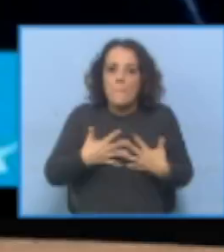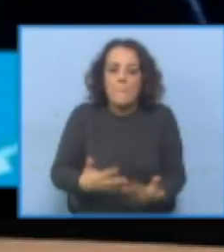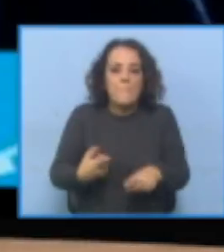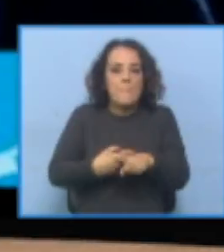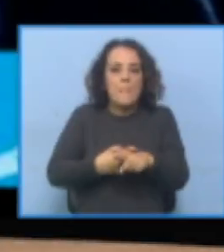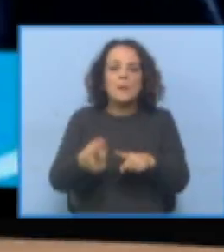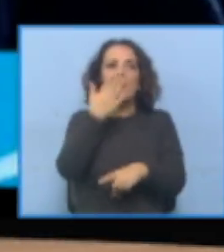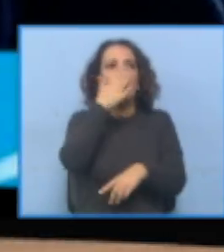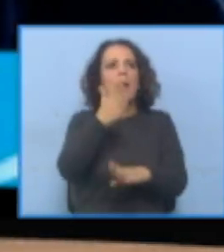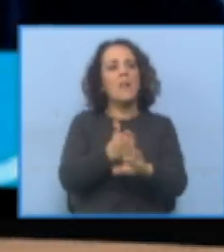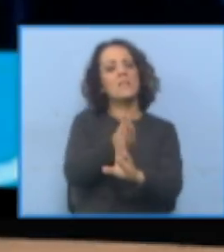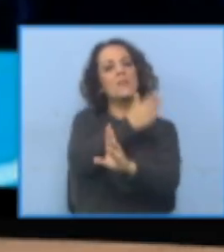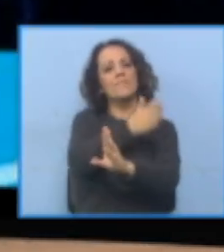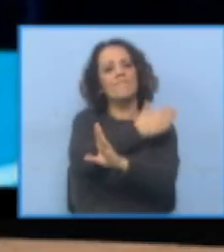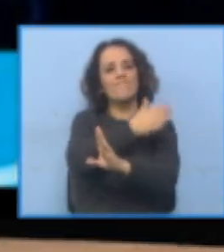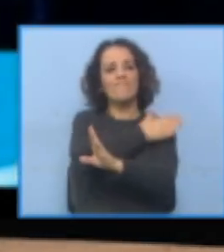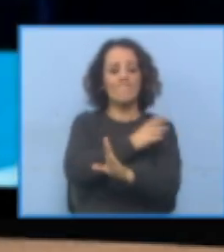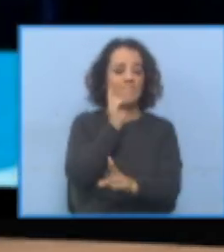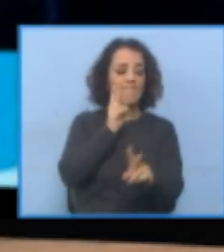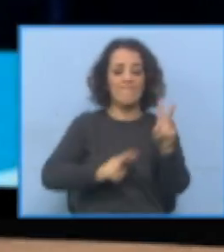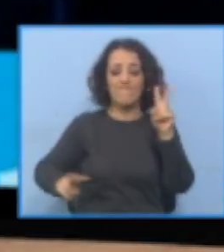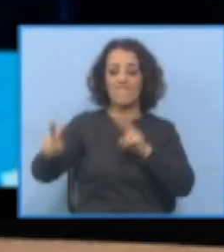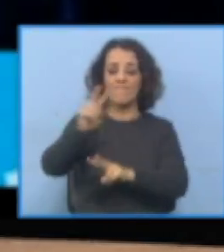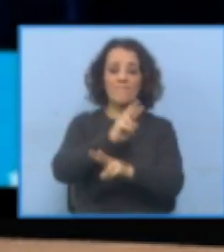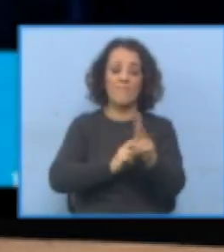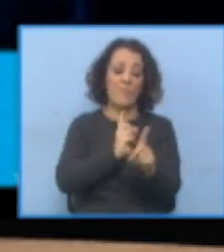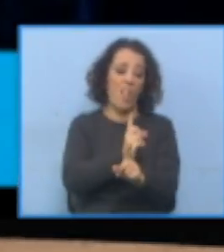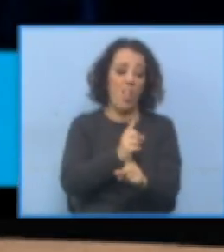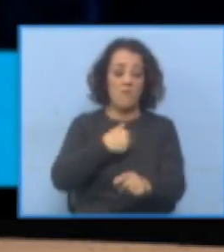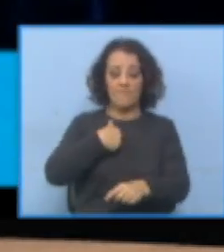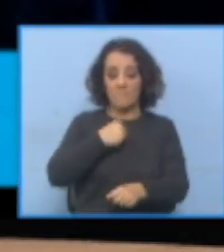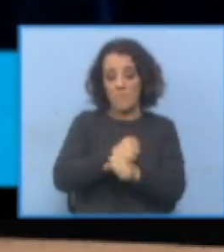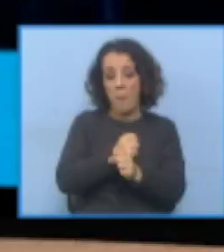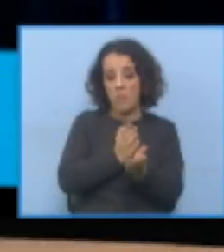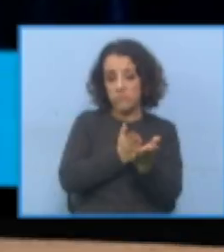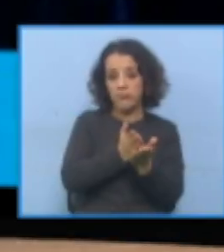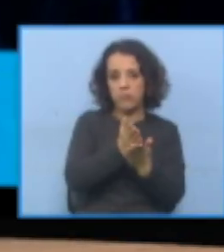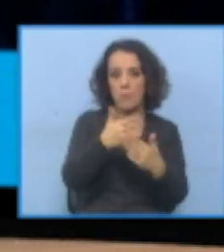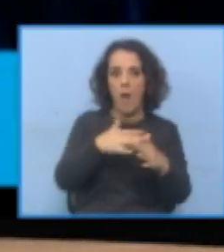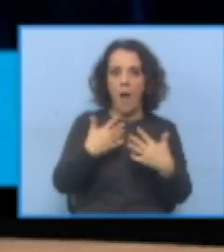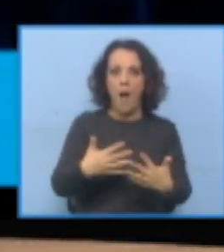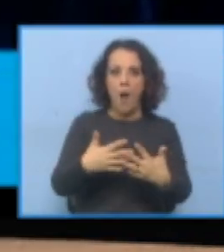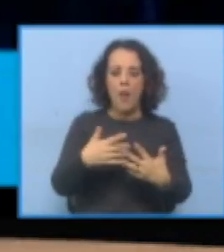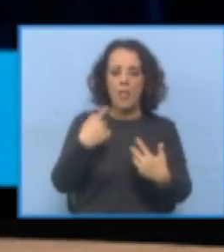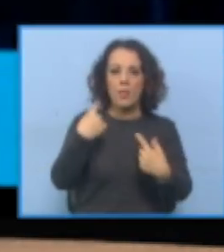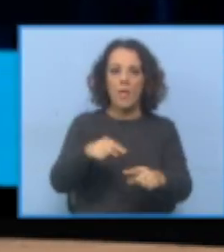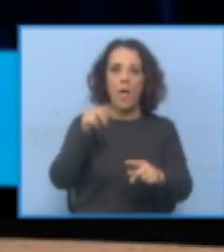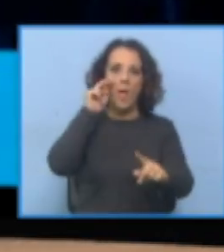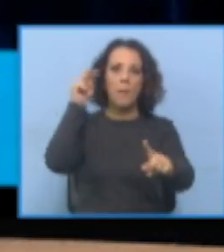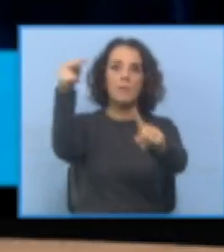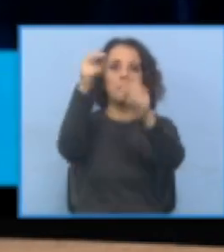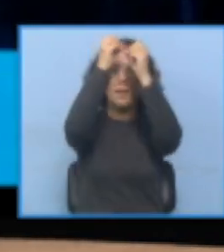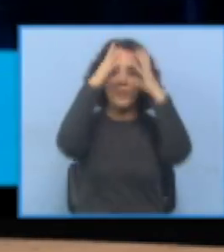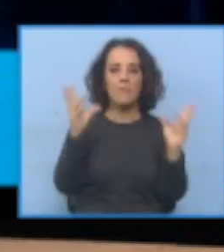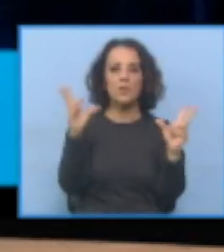até aqui ele não visse grande coisa se não continuar o trabalho, mas agora ele tem perspectivas novas. E a última vez que eu estive